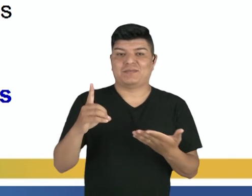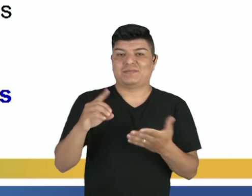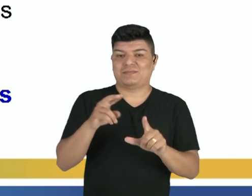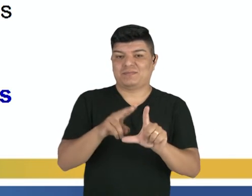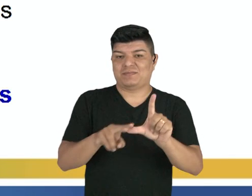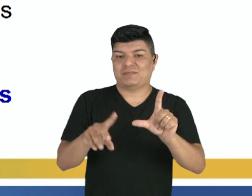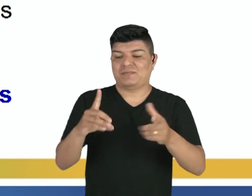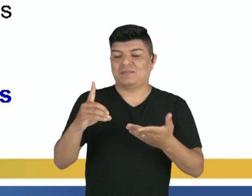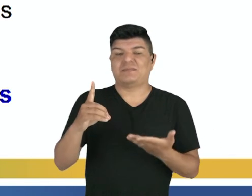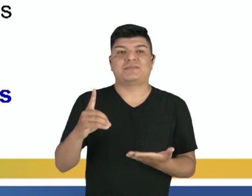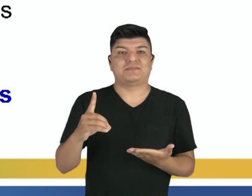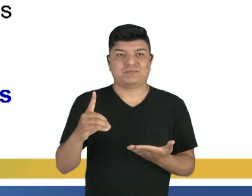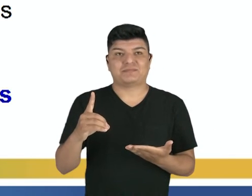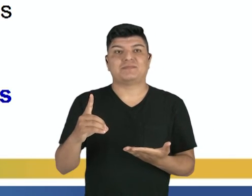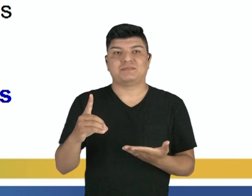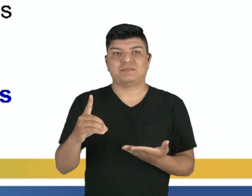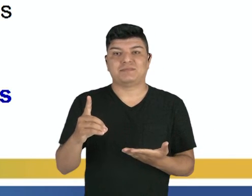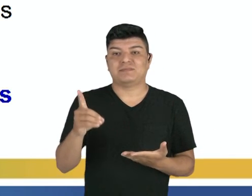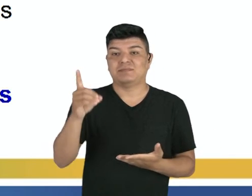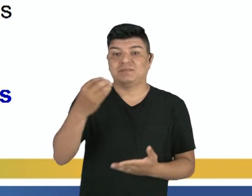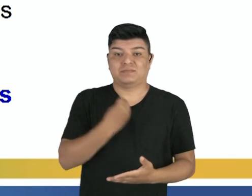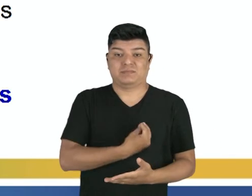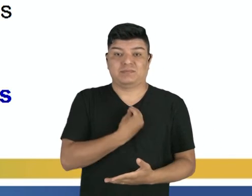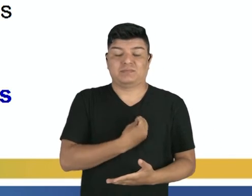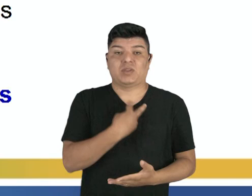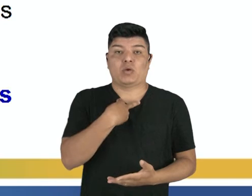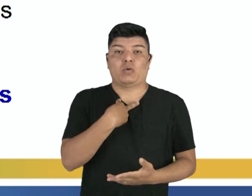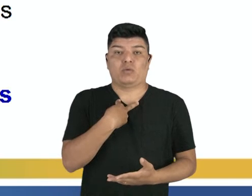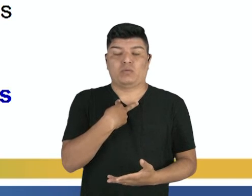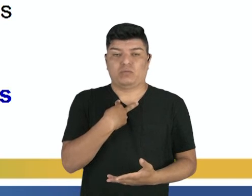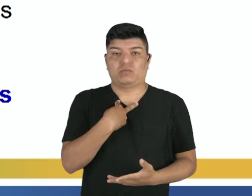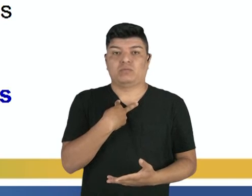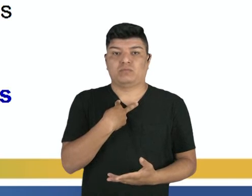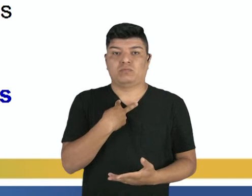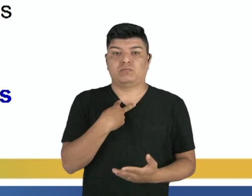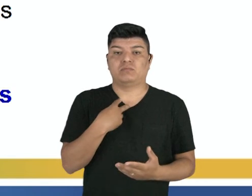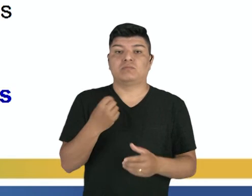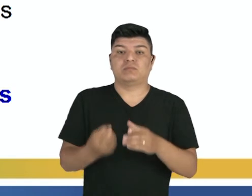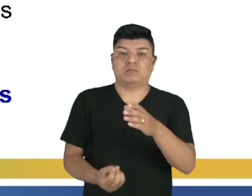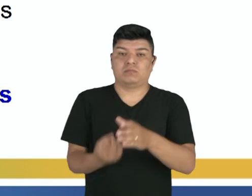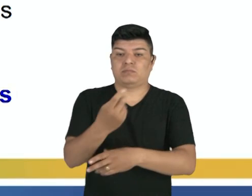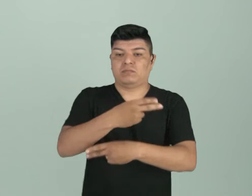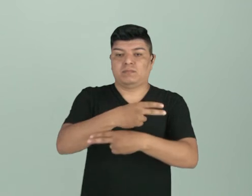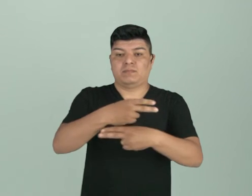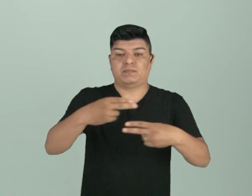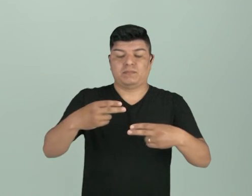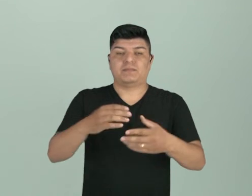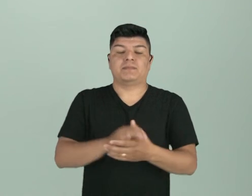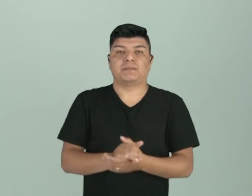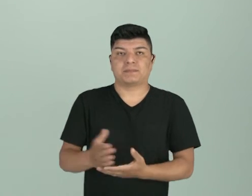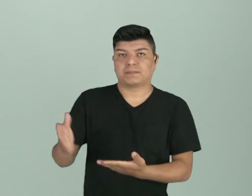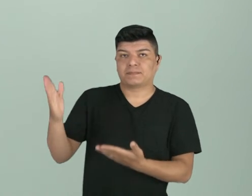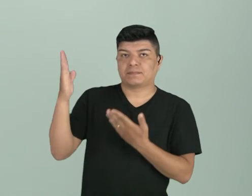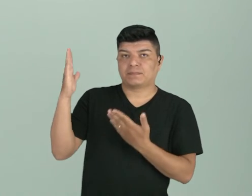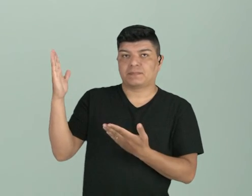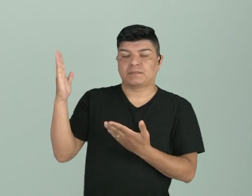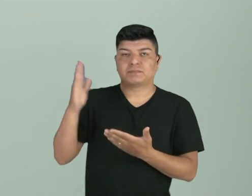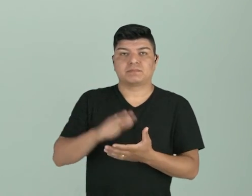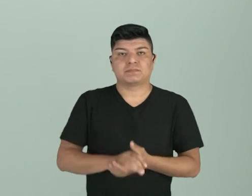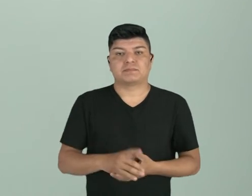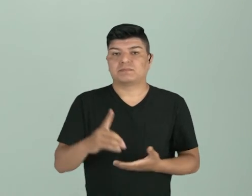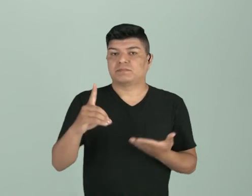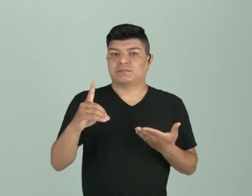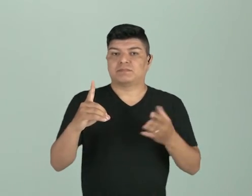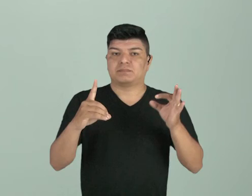D. A posição que os indivíduos ocupam nas relações de produção. Ou seja, quando eu observo isso